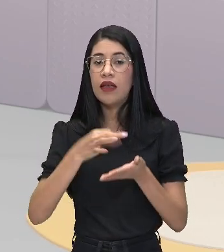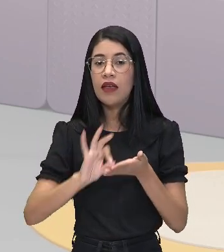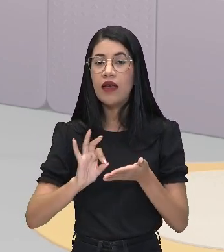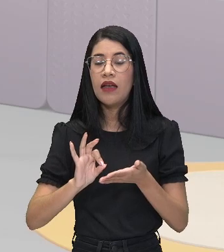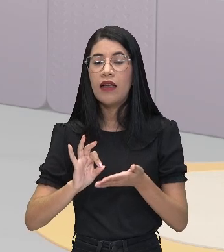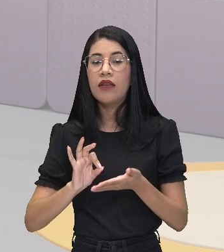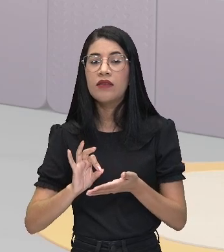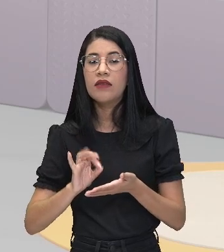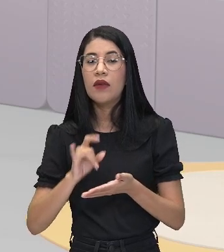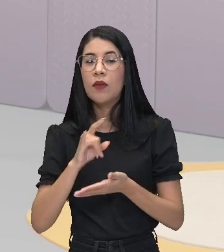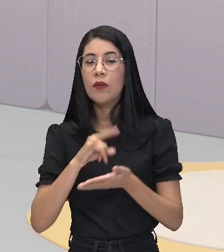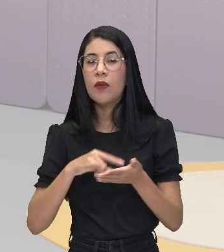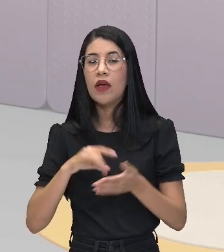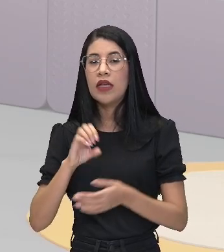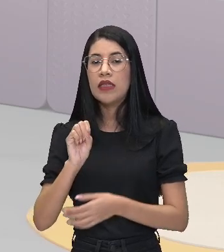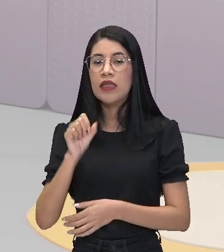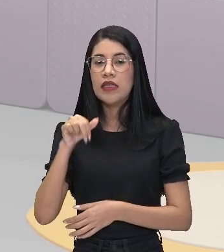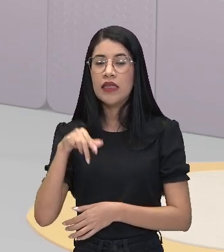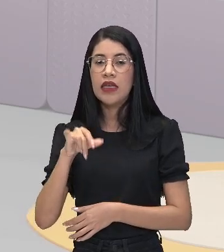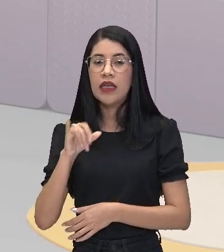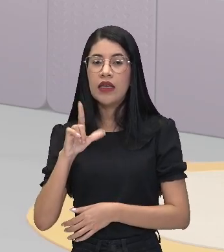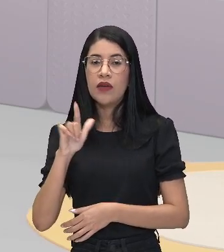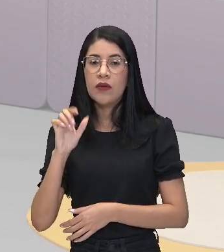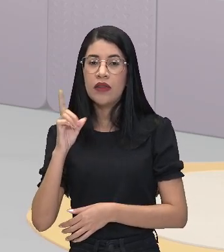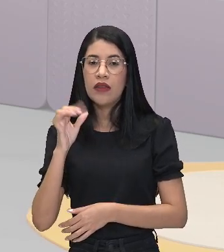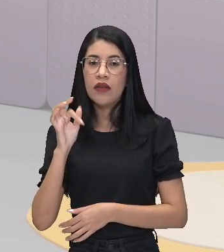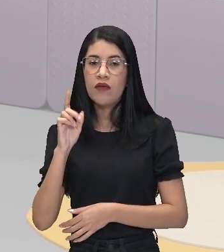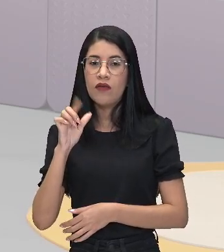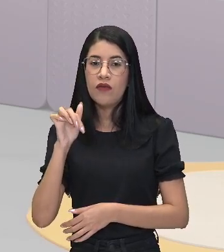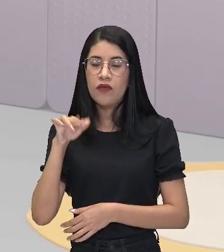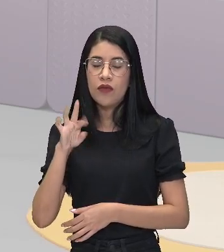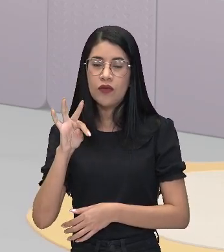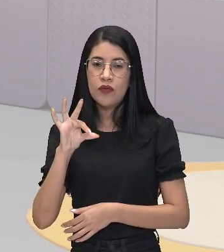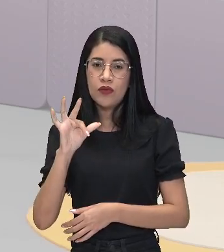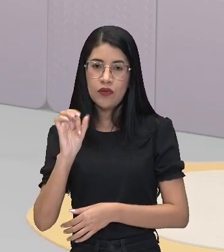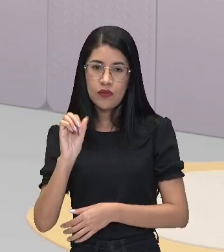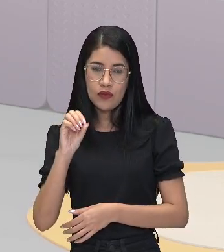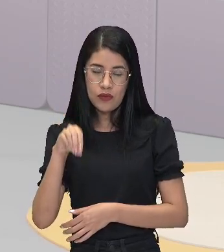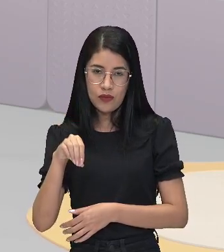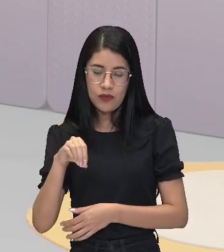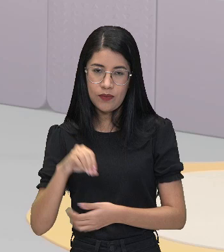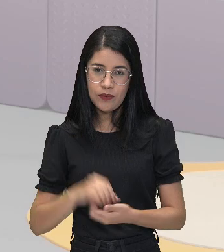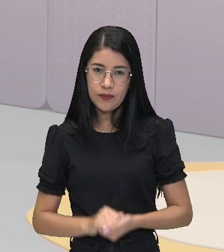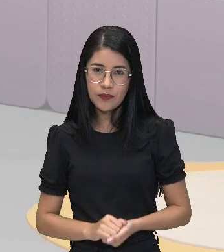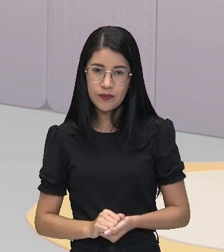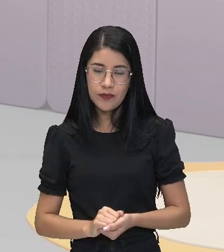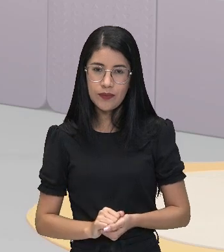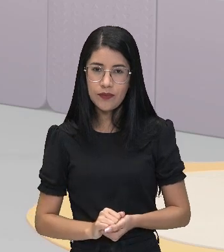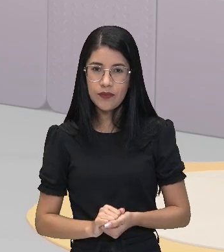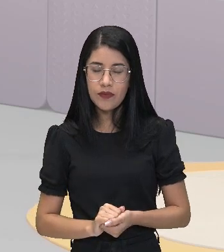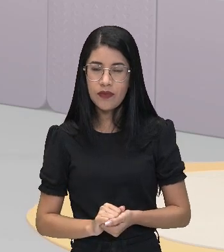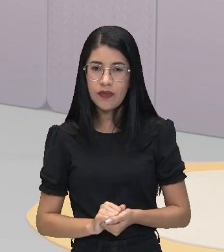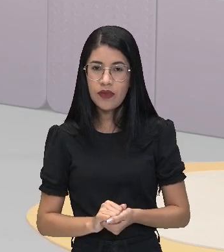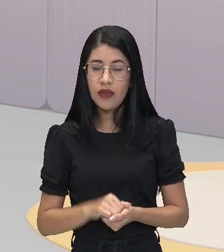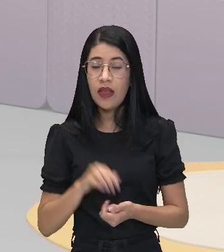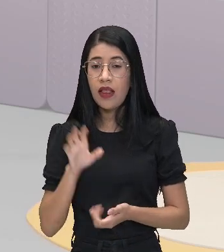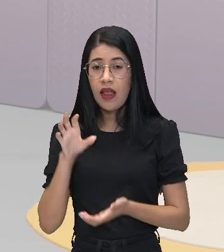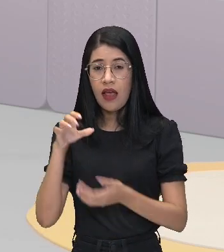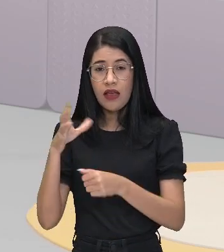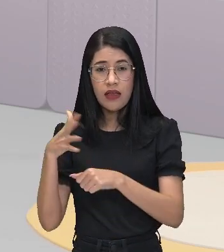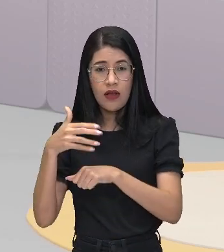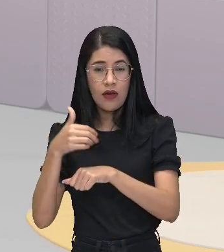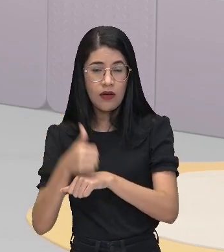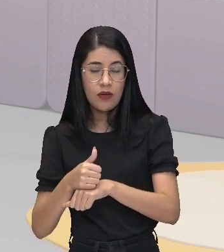Santo Ildefonso, ou Ildefonso. Esse tratado estabelece que a colônia do Sacramento e